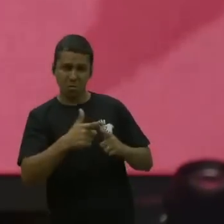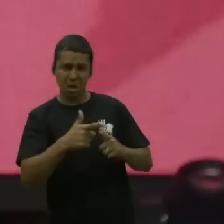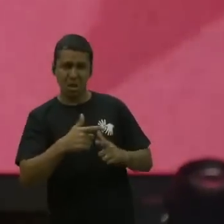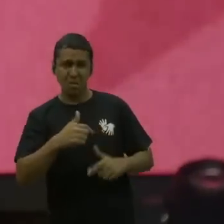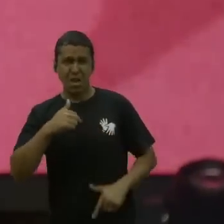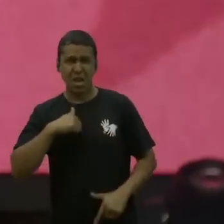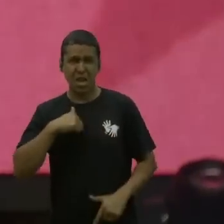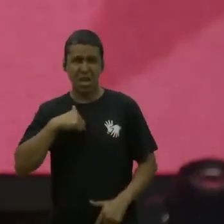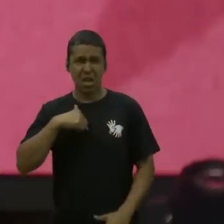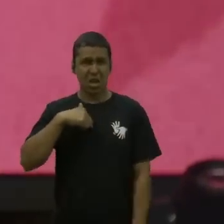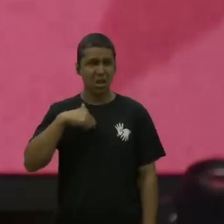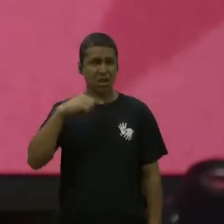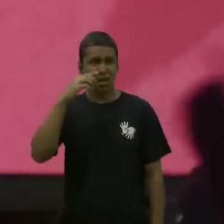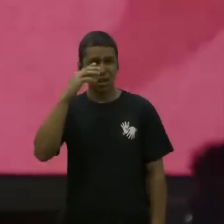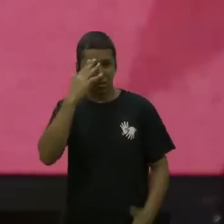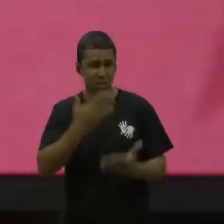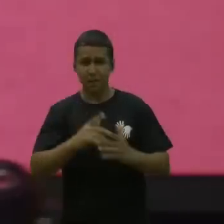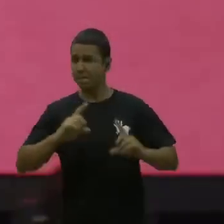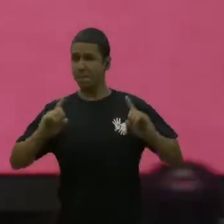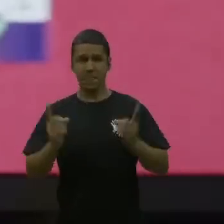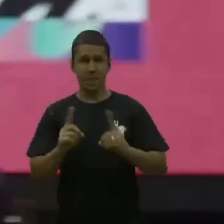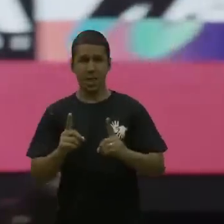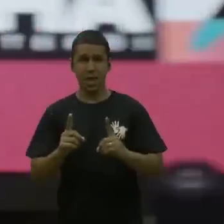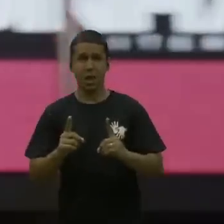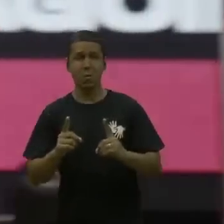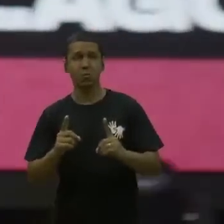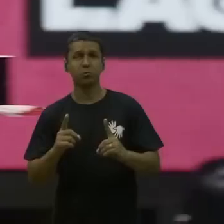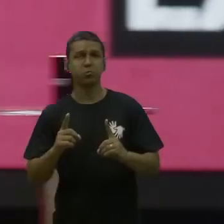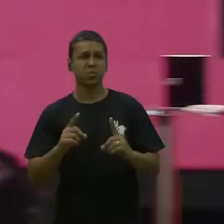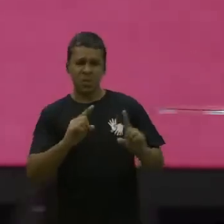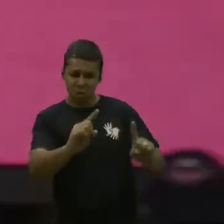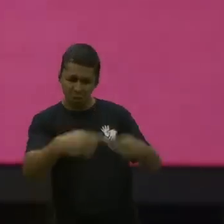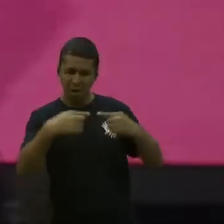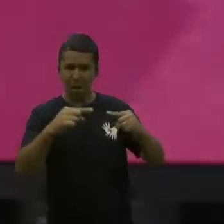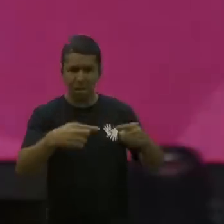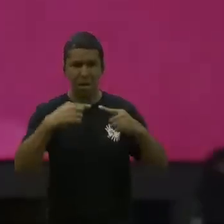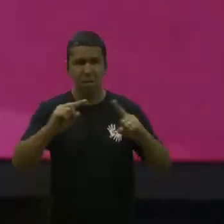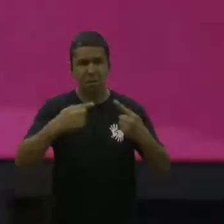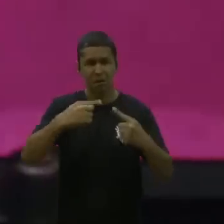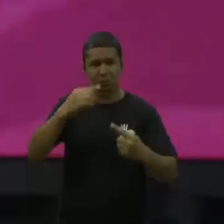vou aceitar nenhuma sentença que possa vir contra a minha